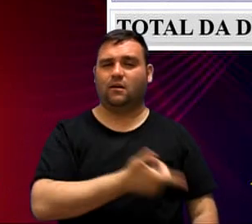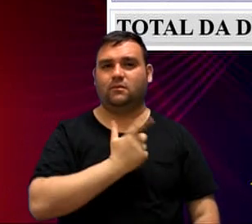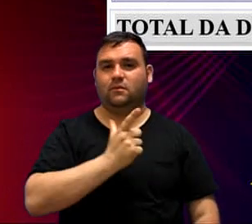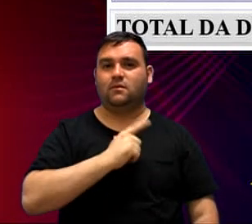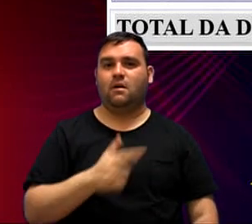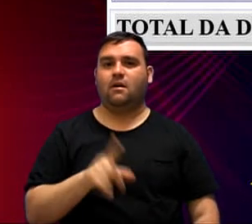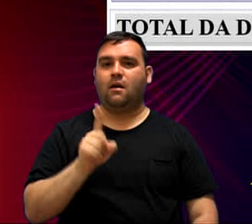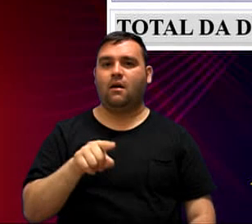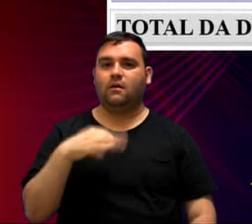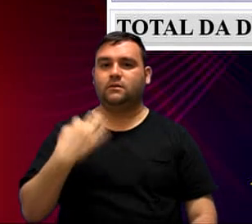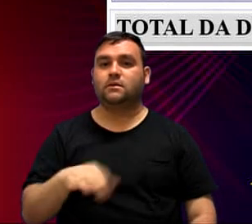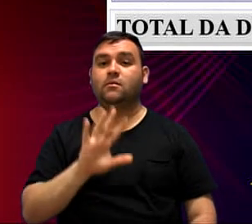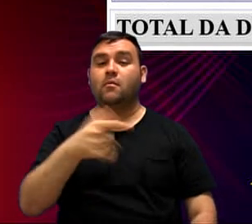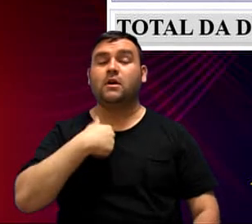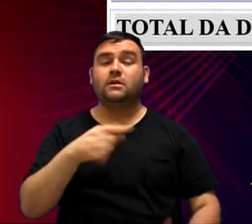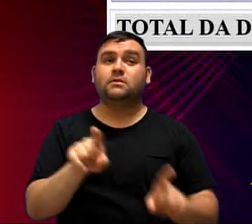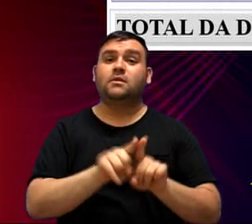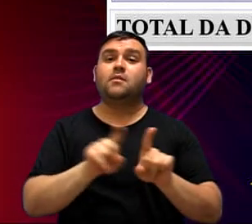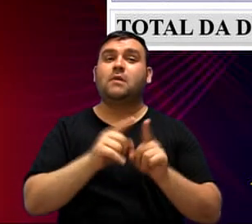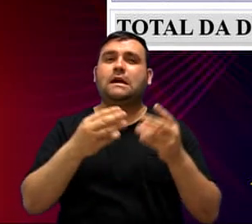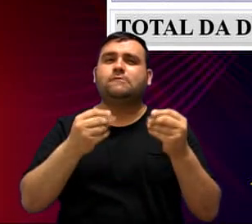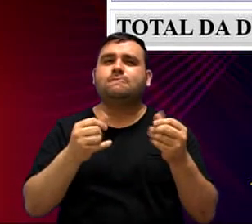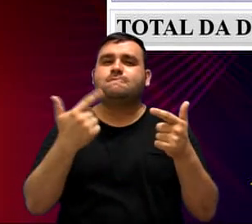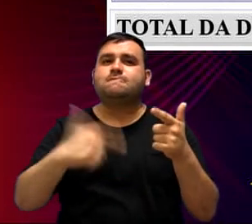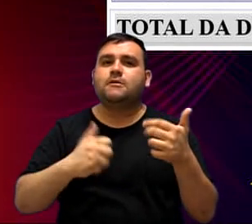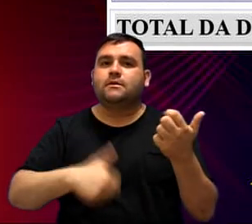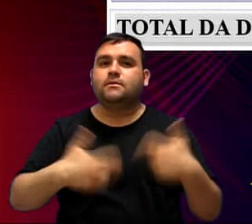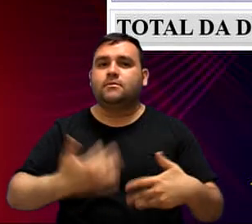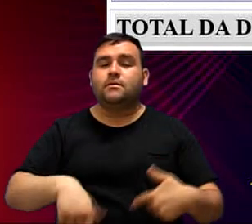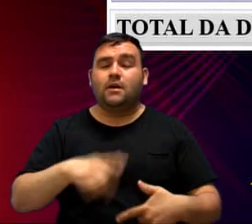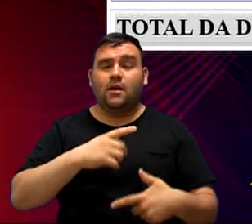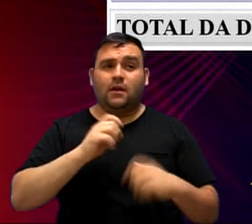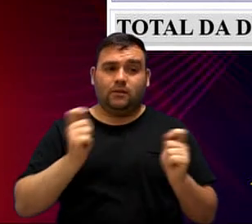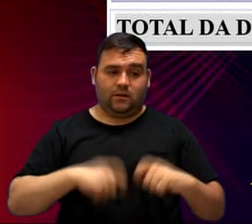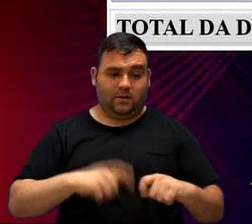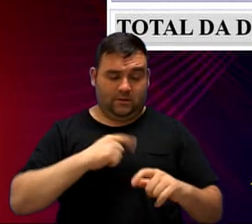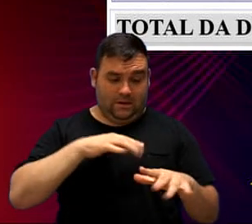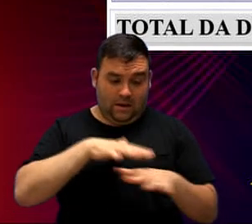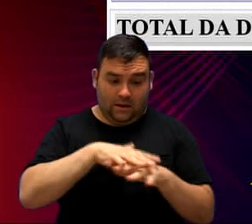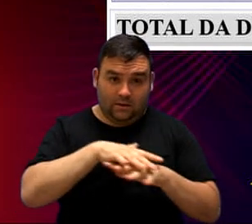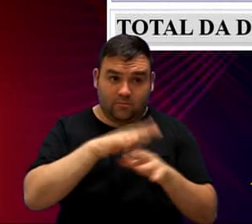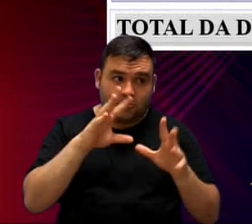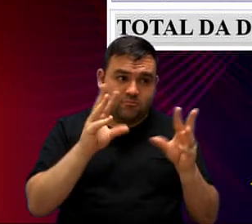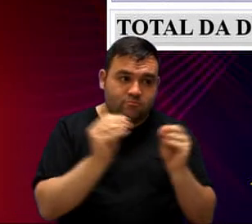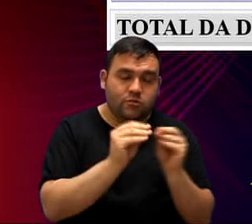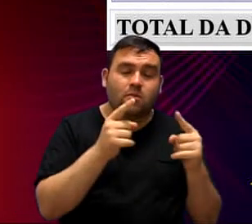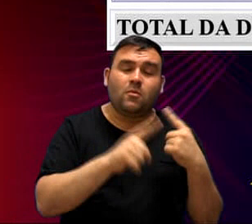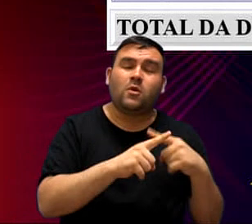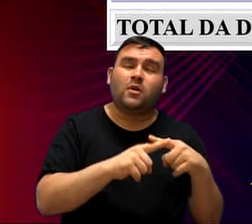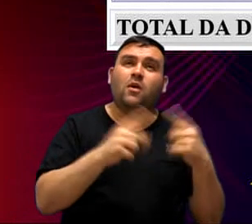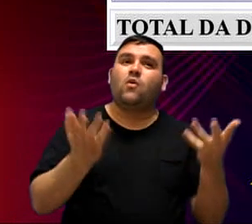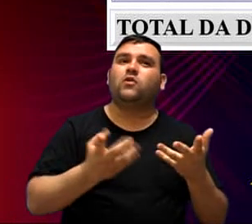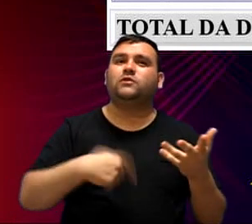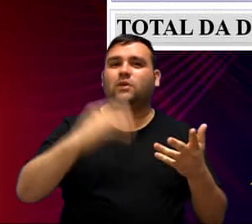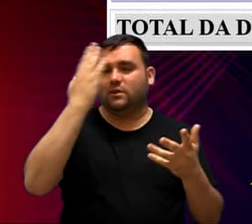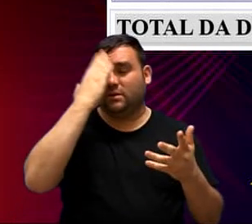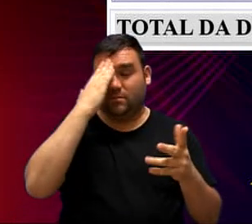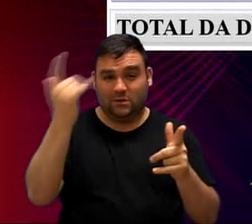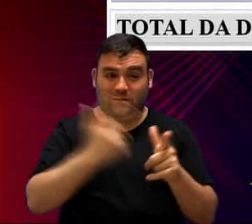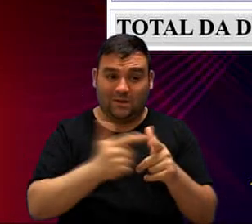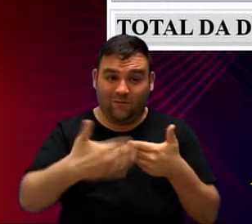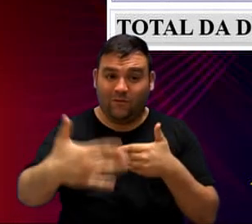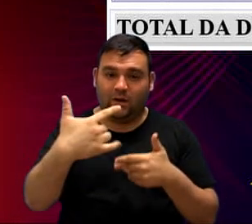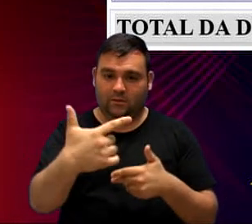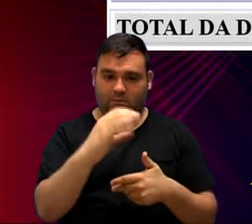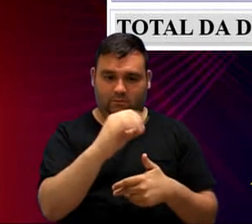direta. Isso. Isso. Mas daí, só que tem um detalhe. Você não poderia colocar numa tabela para nós, porque hoje nós sabemos da dívida que nós vamos ter